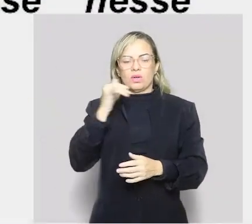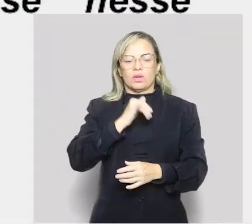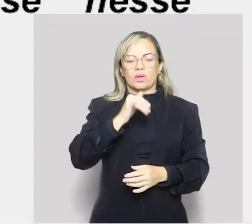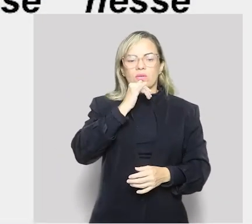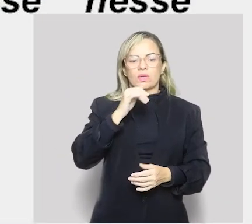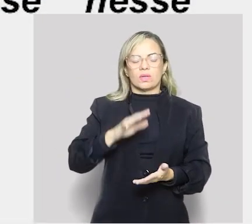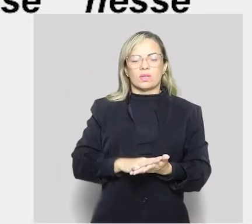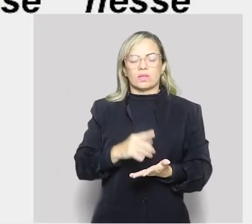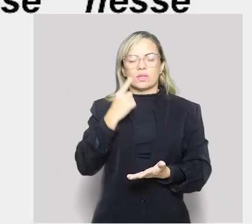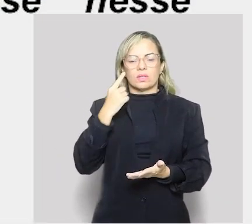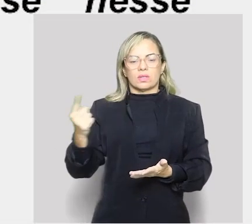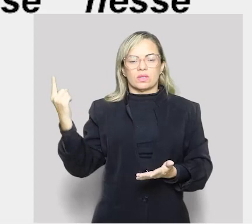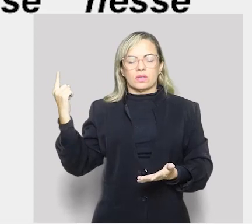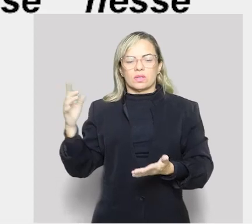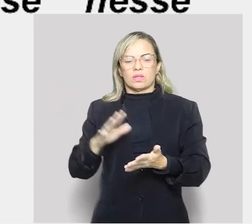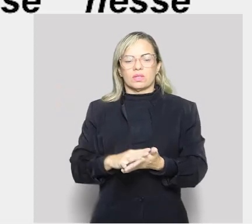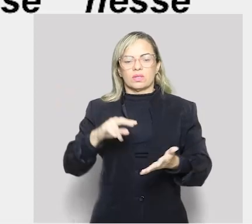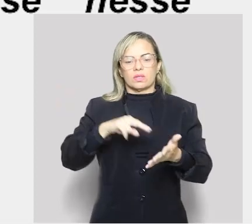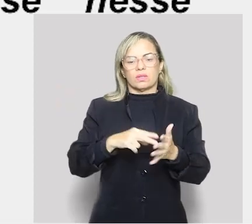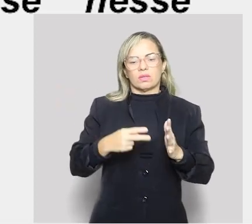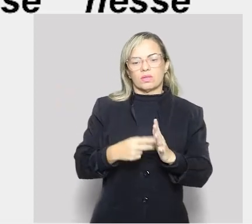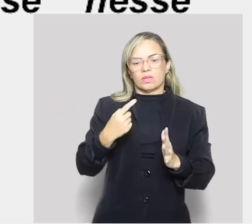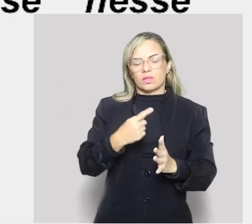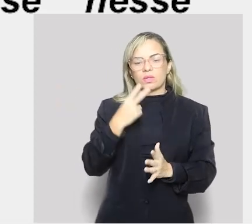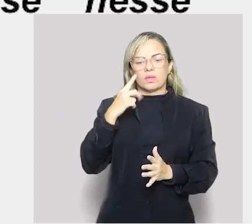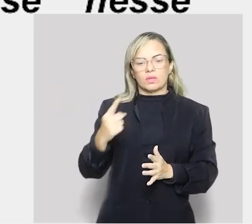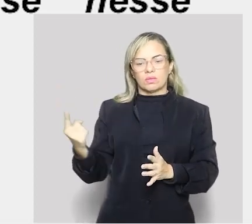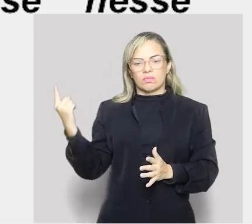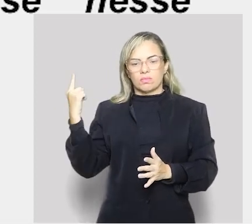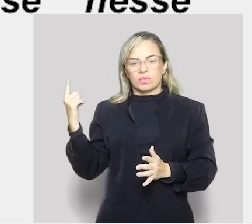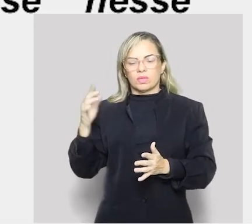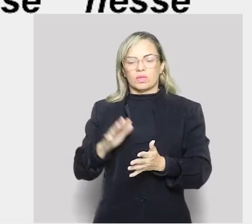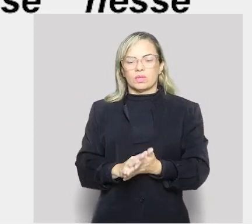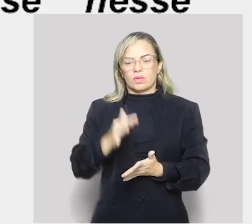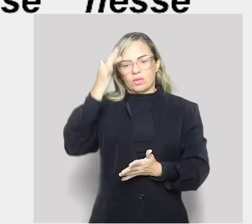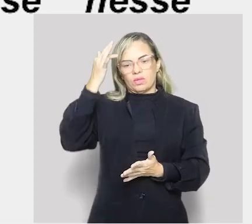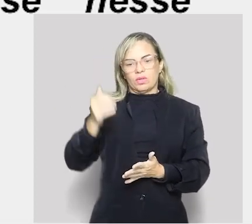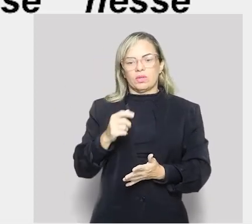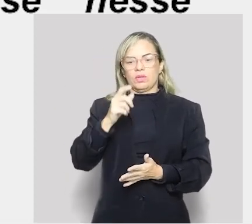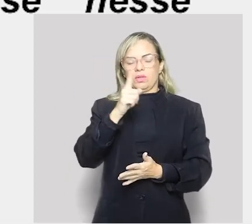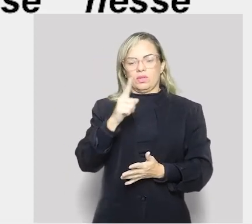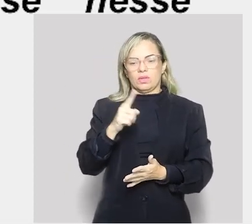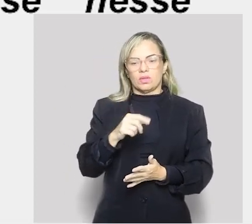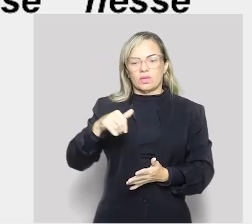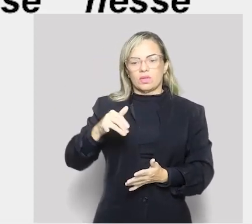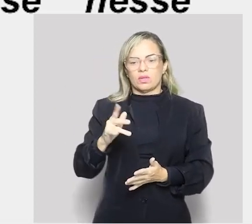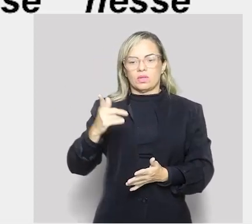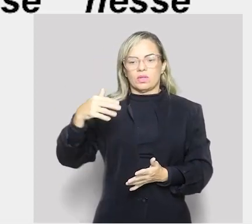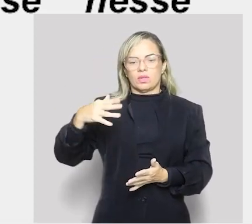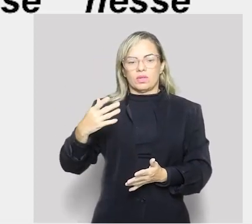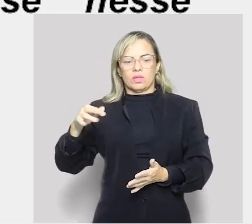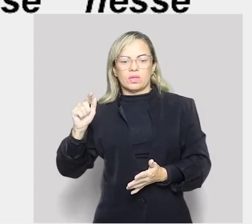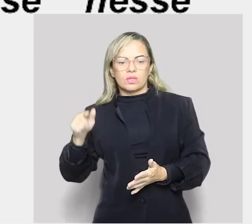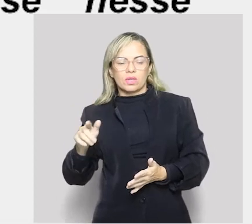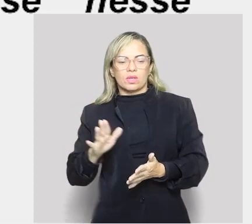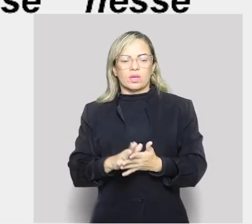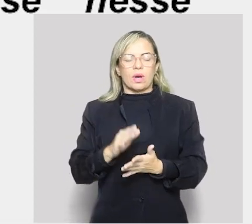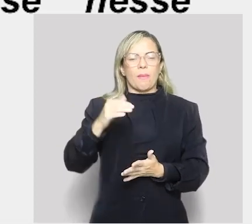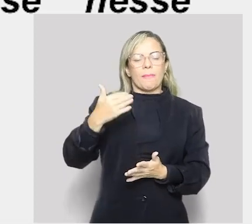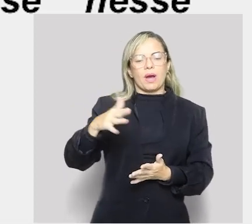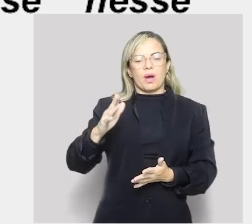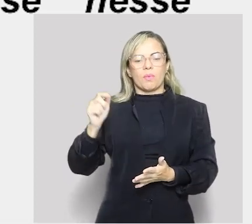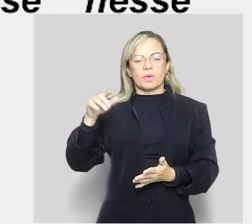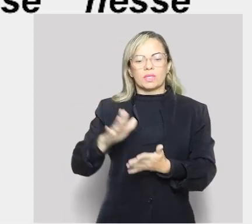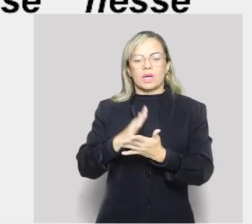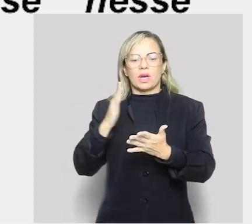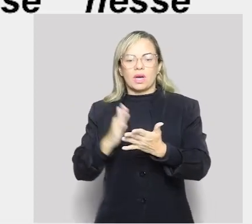Nesse sentido, de acordo com o filósofo Zygmunt Bauman, na obra Tempos Líquidos, a sociedade vive